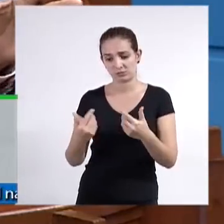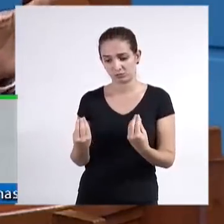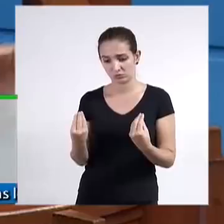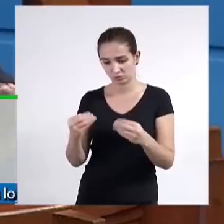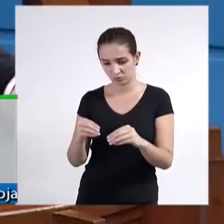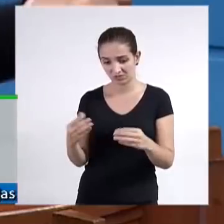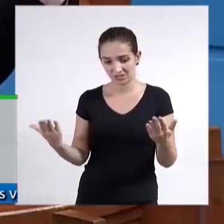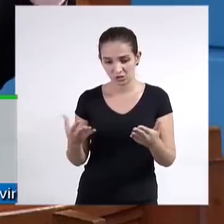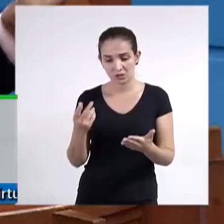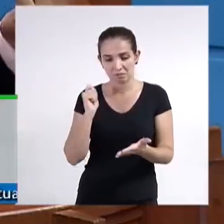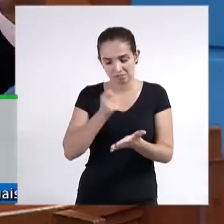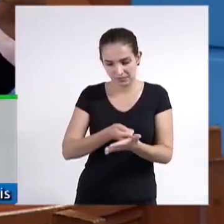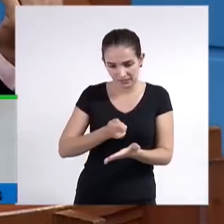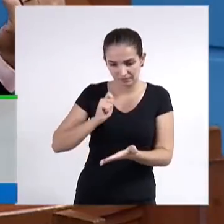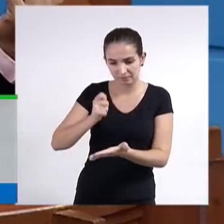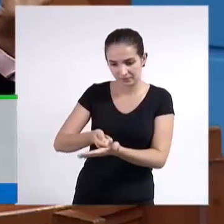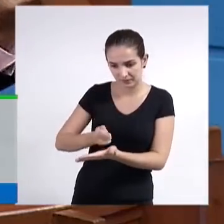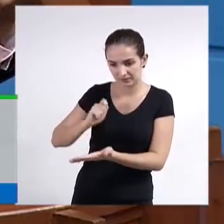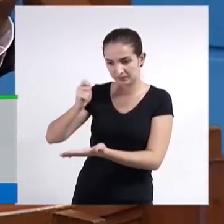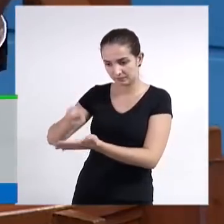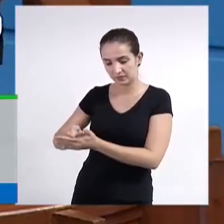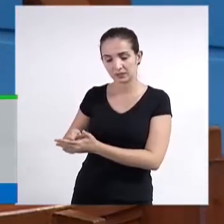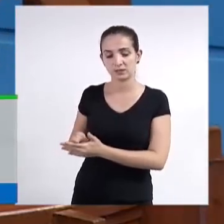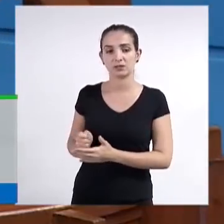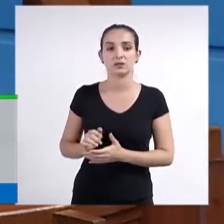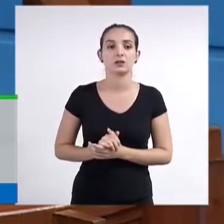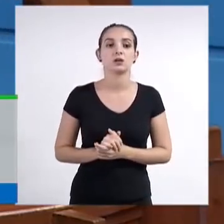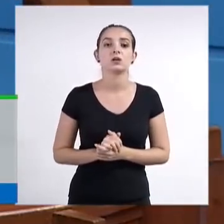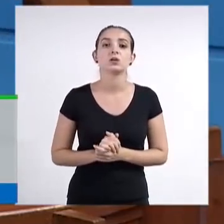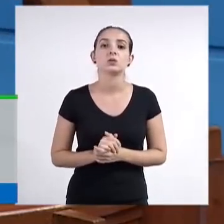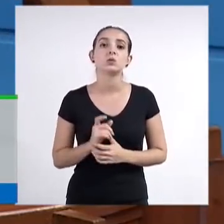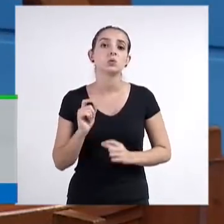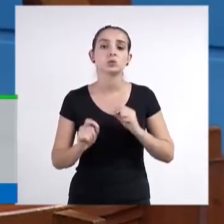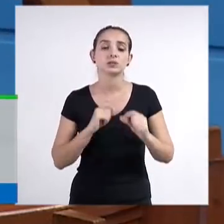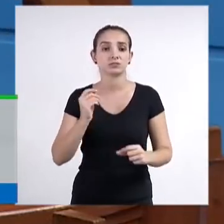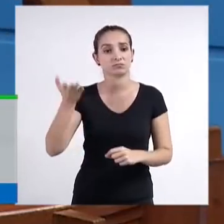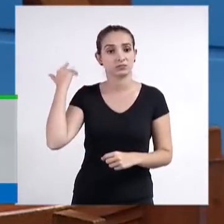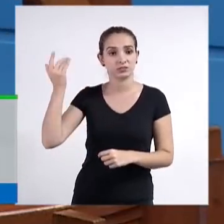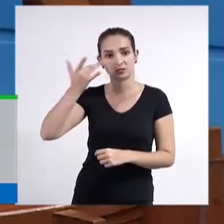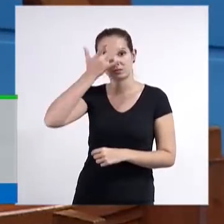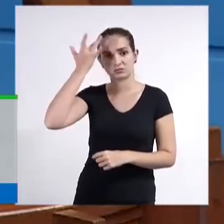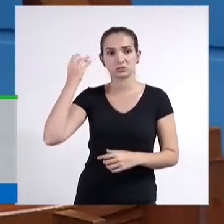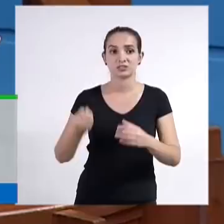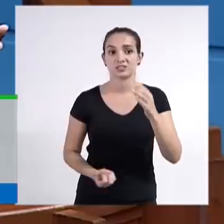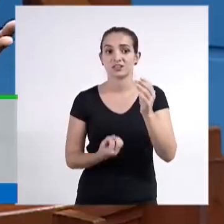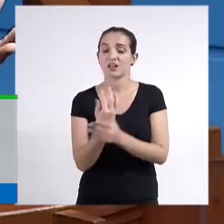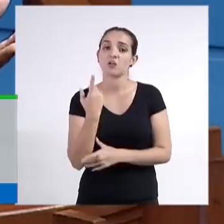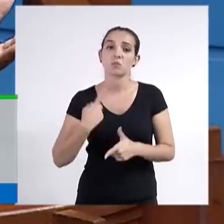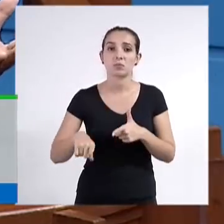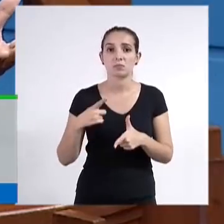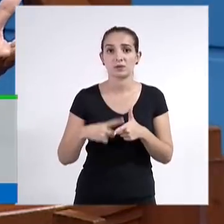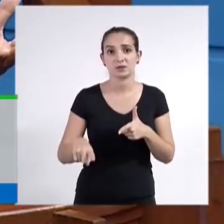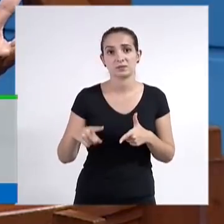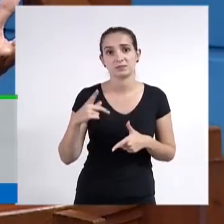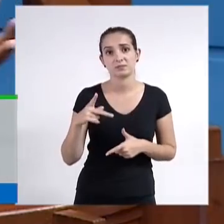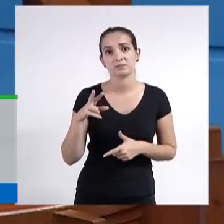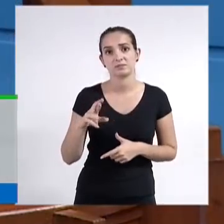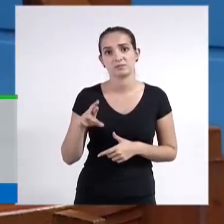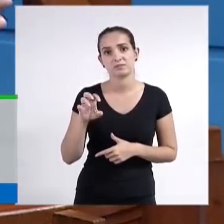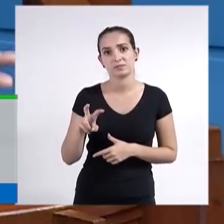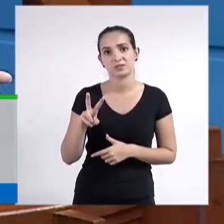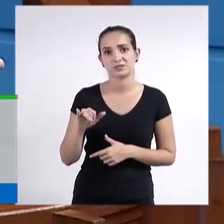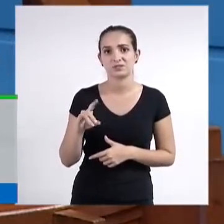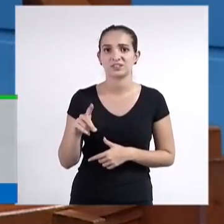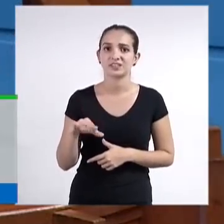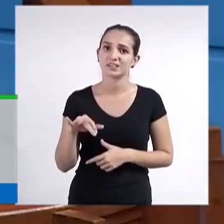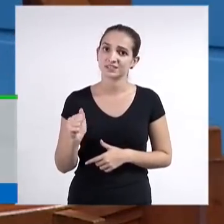contribuir daqui para frente para pagar a conta daqueles que criaram o rombo na Previdência. Fica